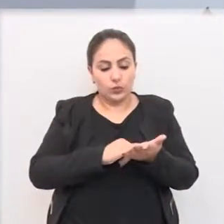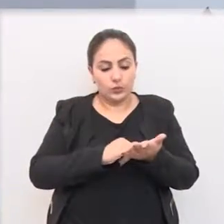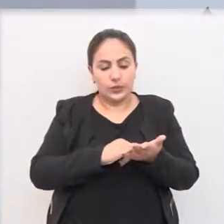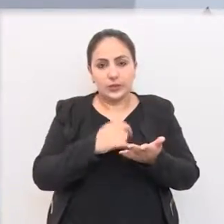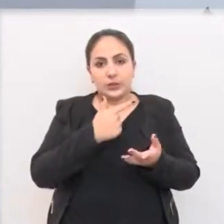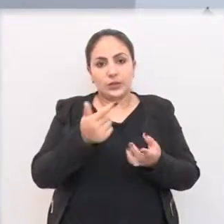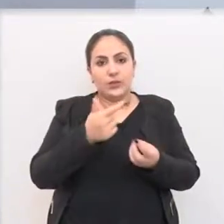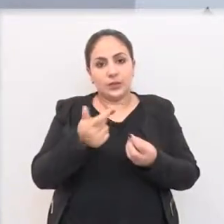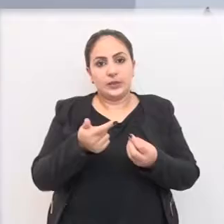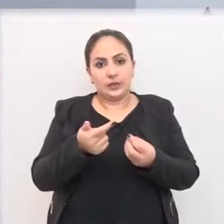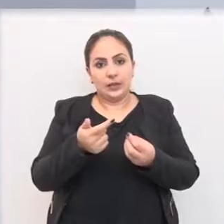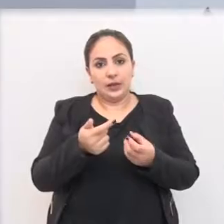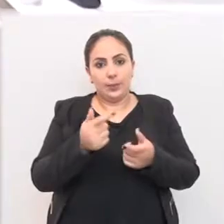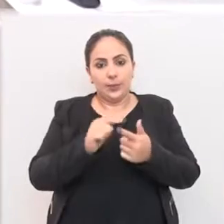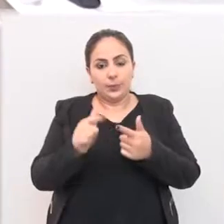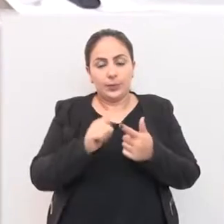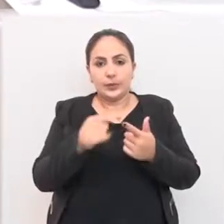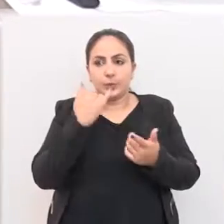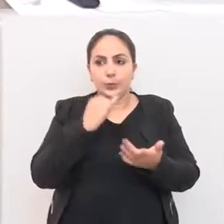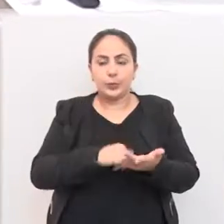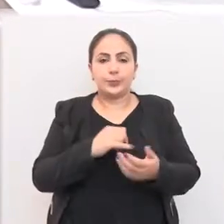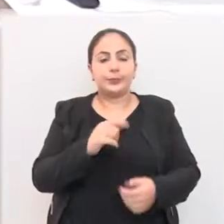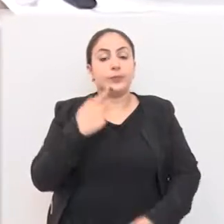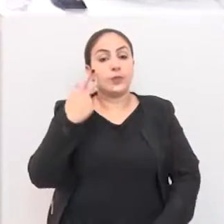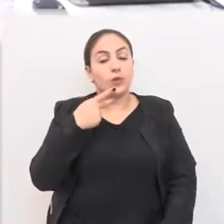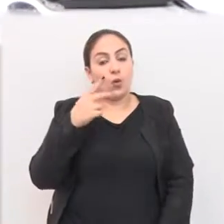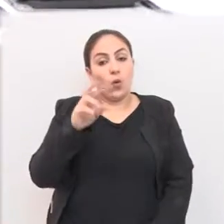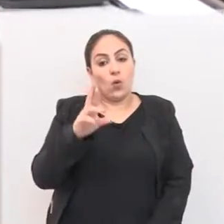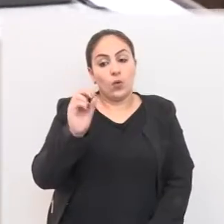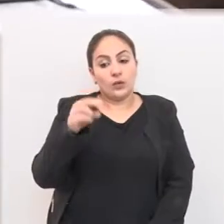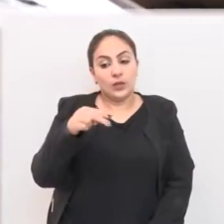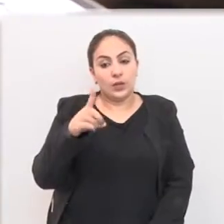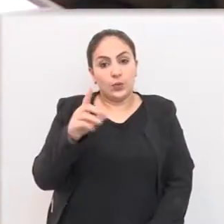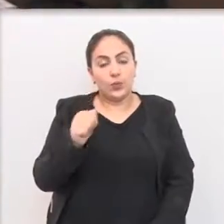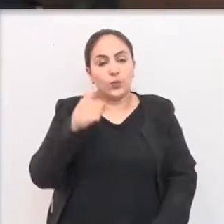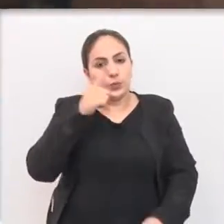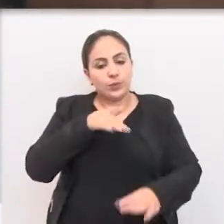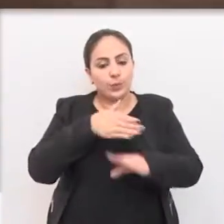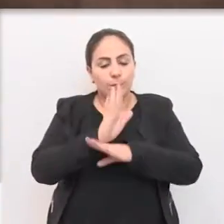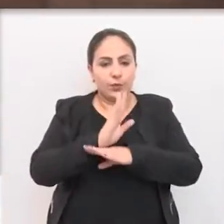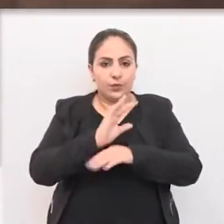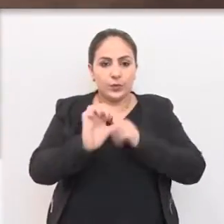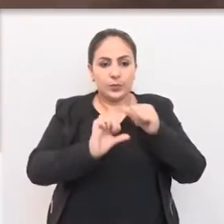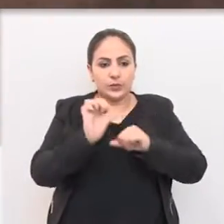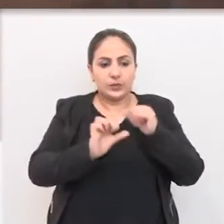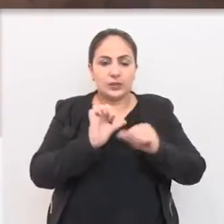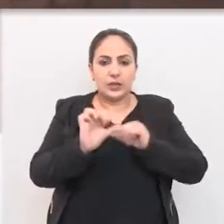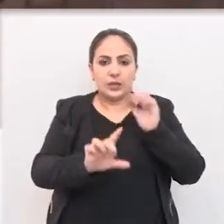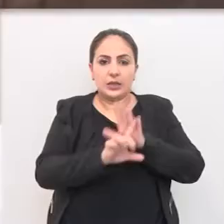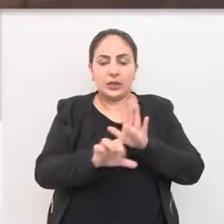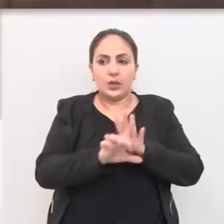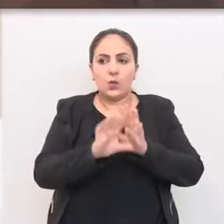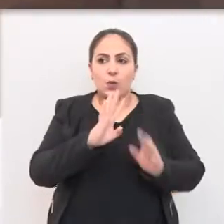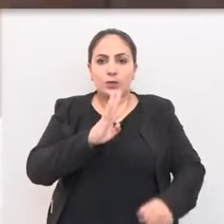muito menos em renúncia de impostos. Do vereador Ronaldo Rosa, foi aprovada uma alteração à Lei